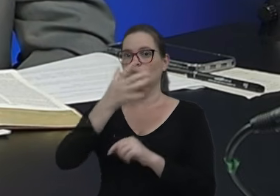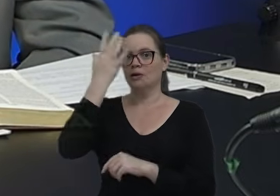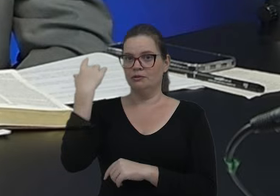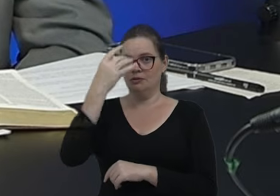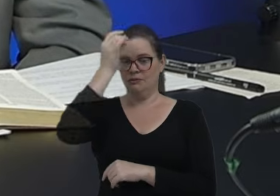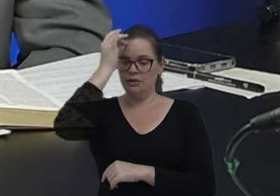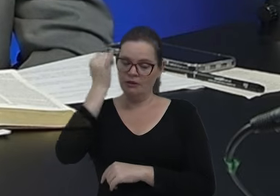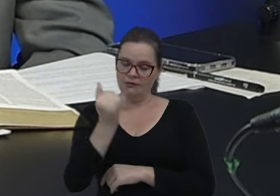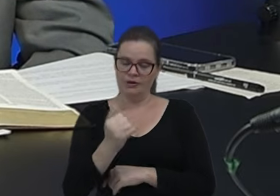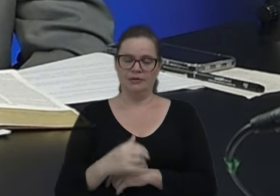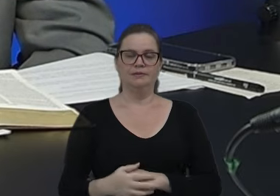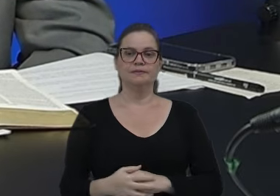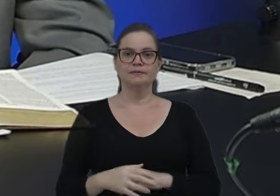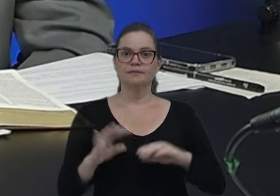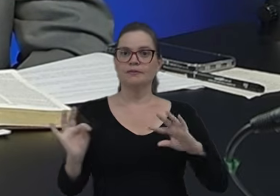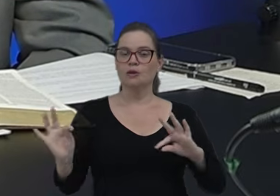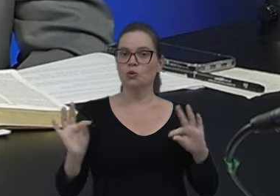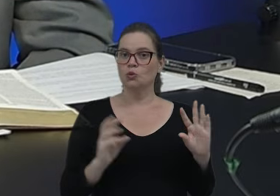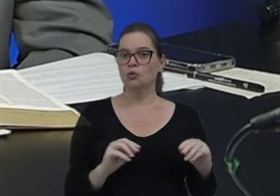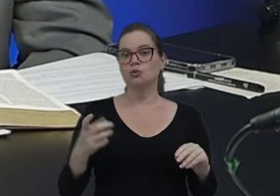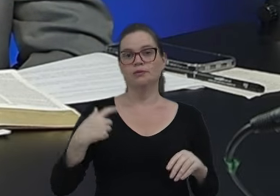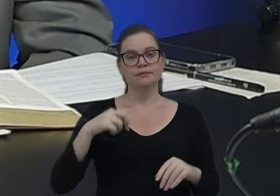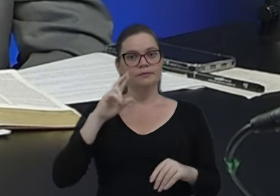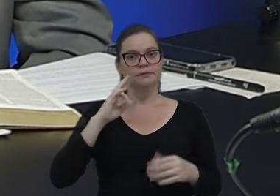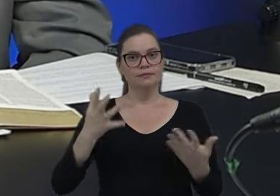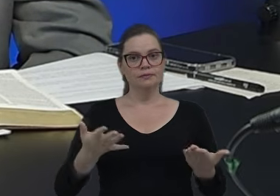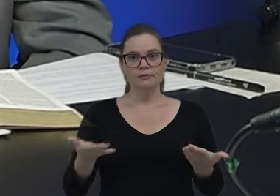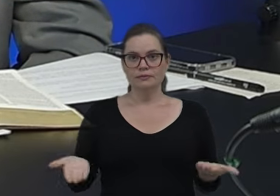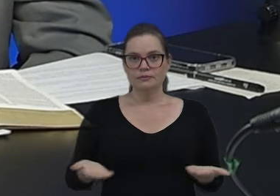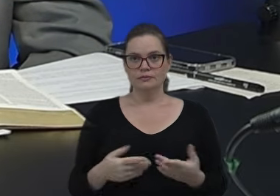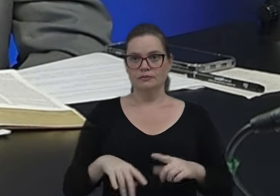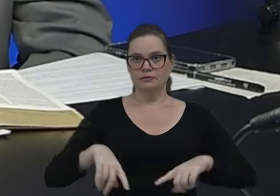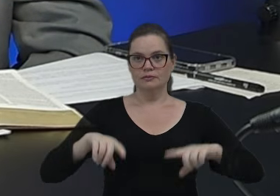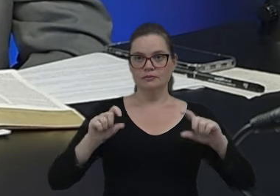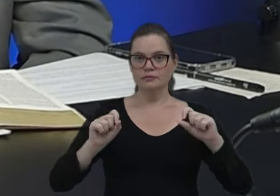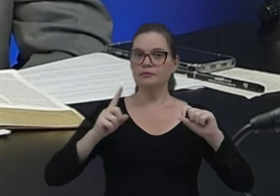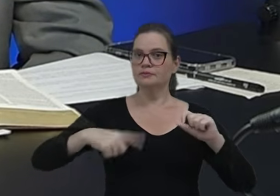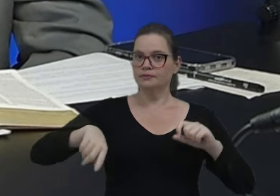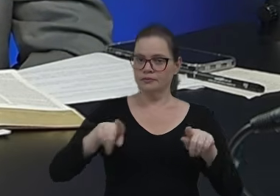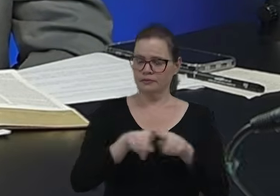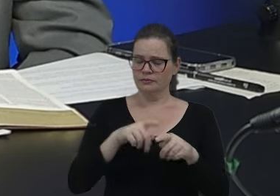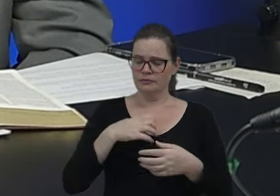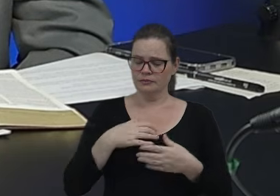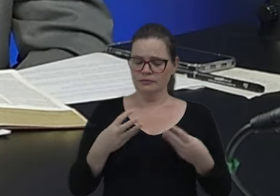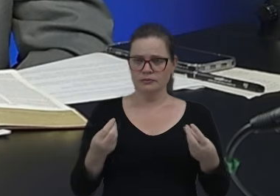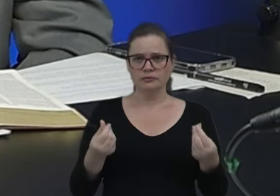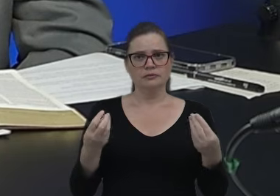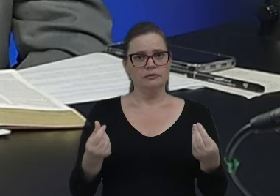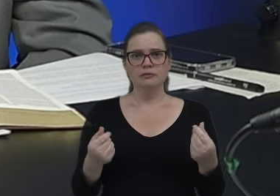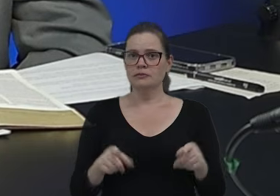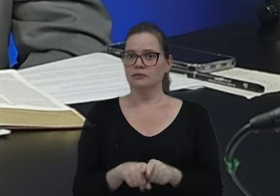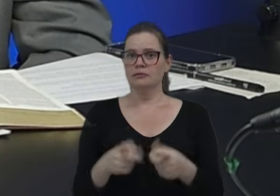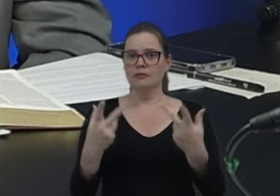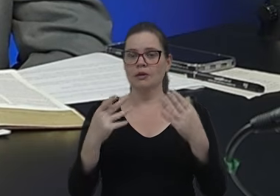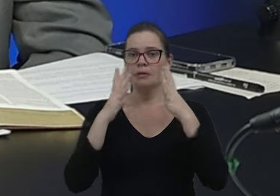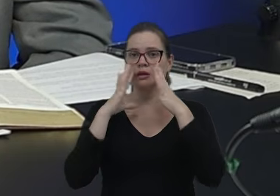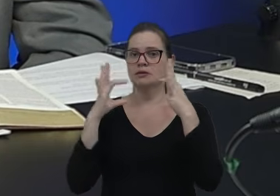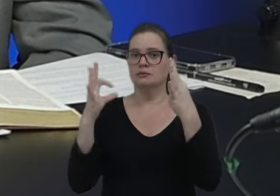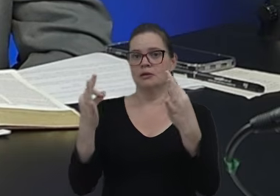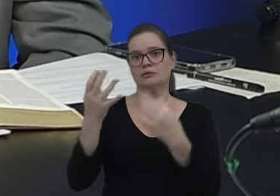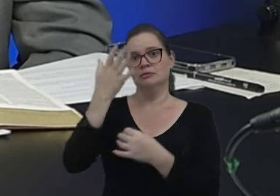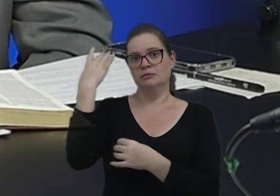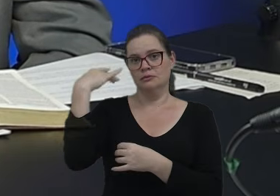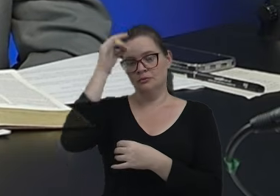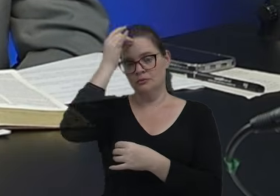de Deus. E tudo aquilo que o Senhor quer hoje é que nós estejamos sensíveis à voz do Espírito, porque estamos vivendo um